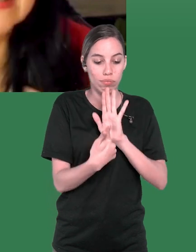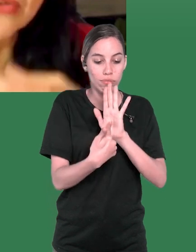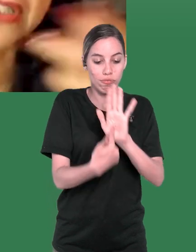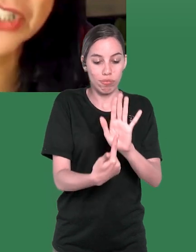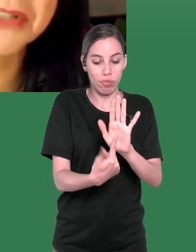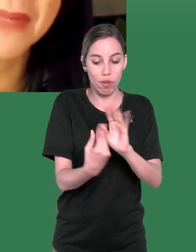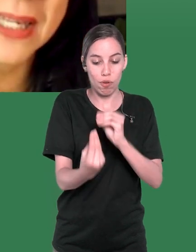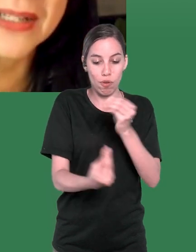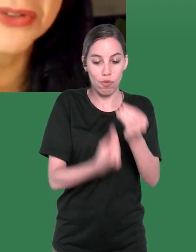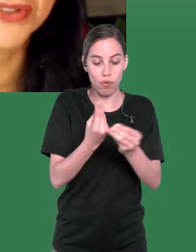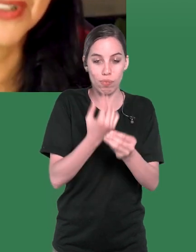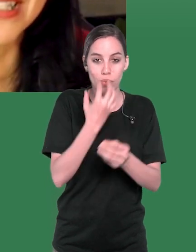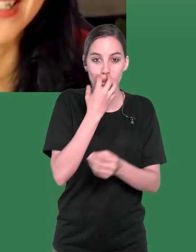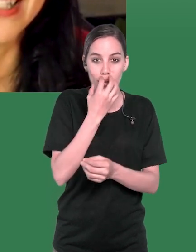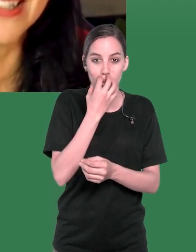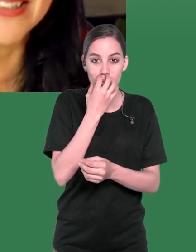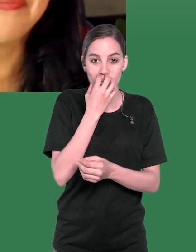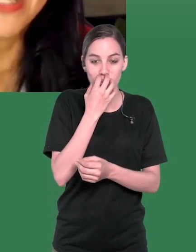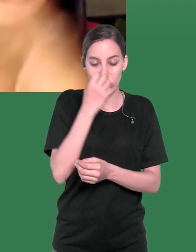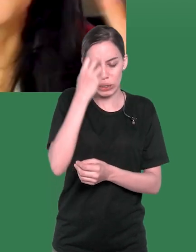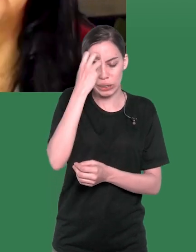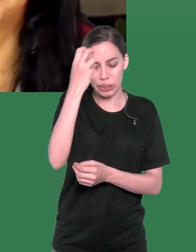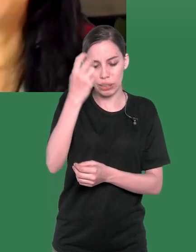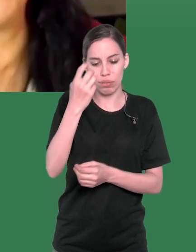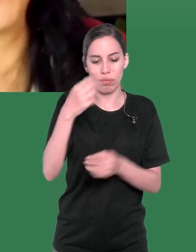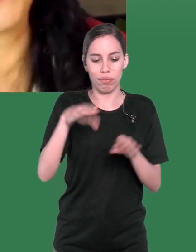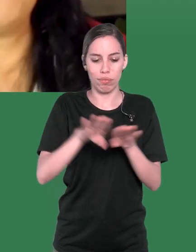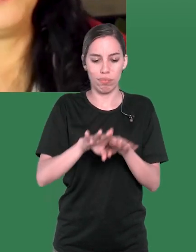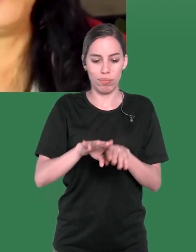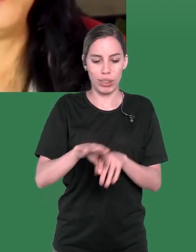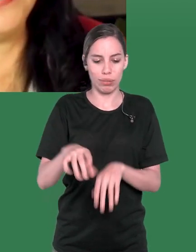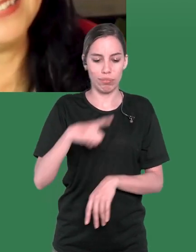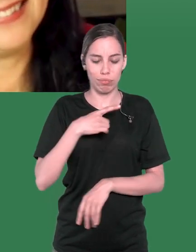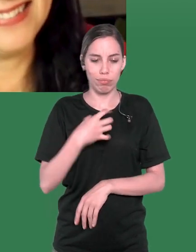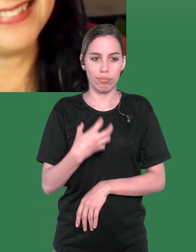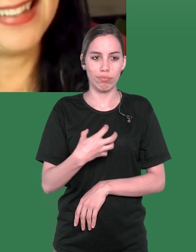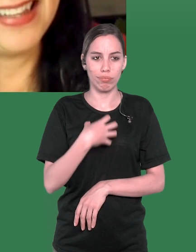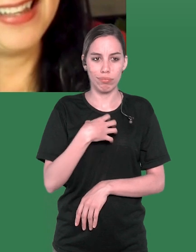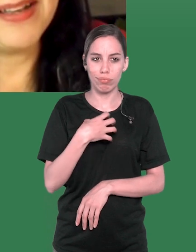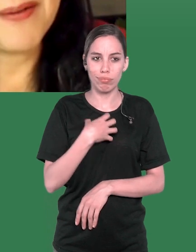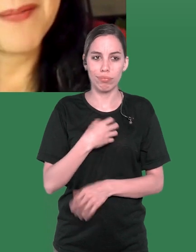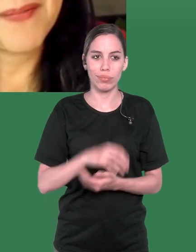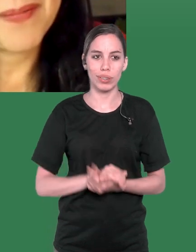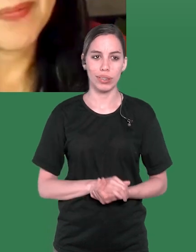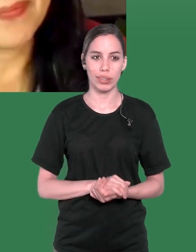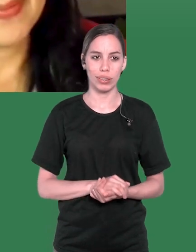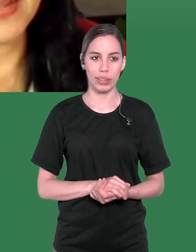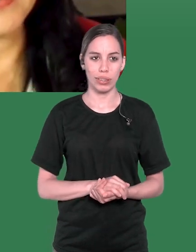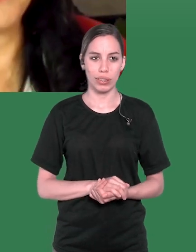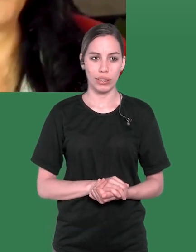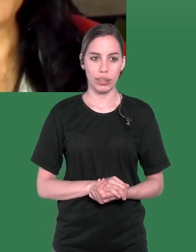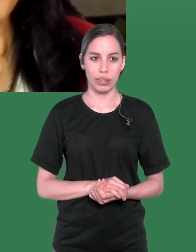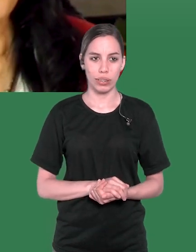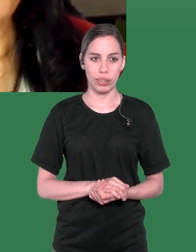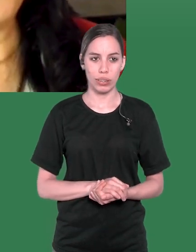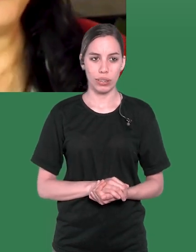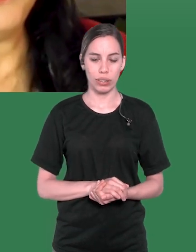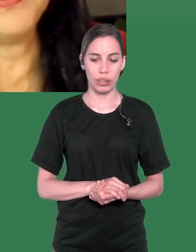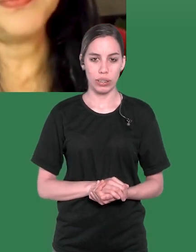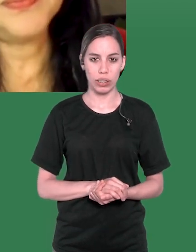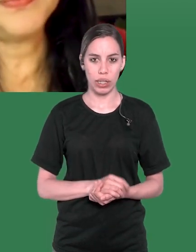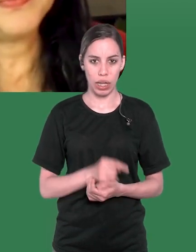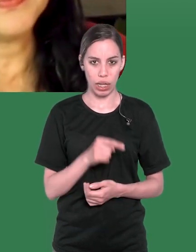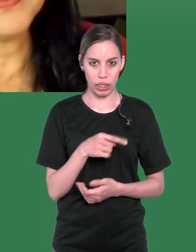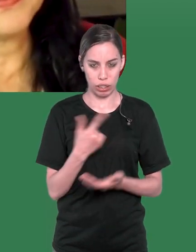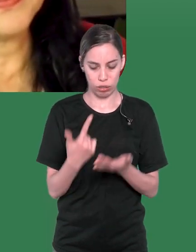cães, dos sentimentos dos cães e de outros animais também. Aqui na parte um também,